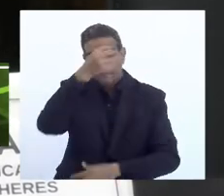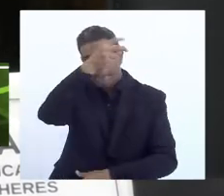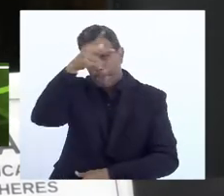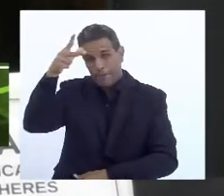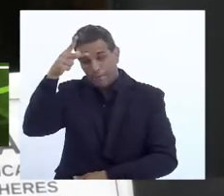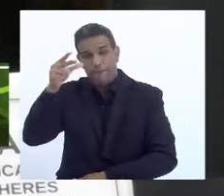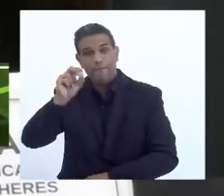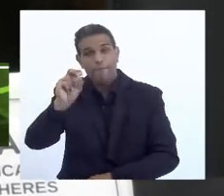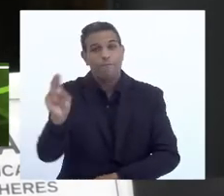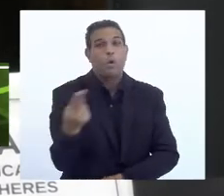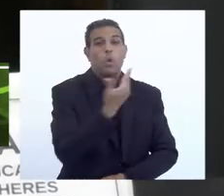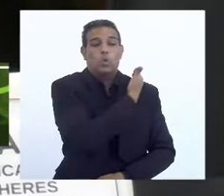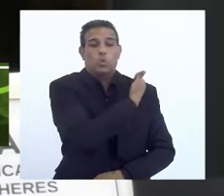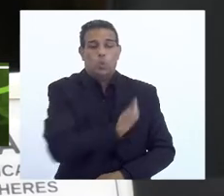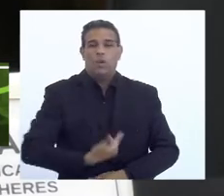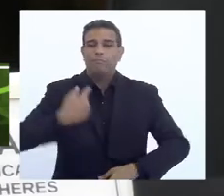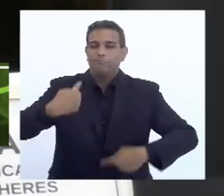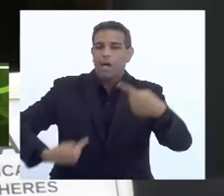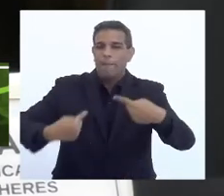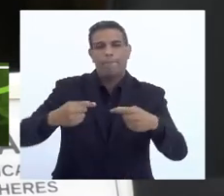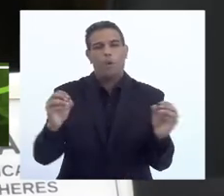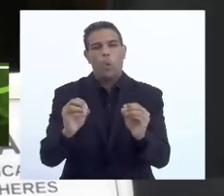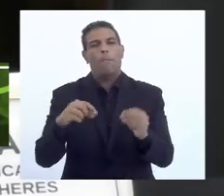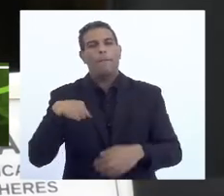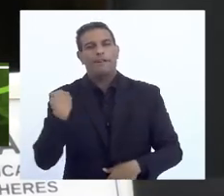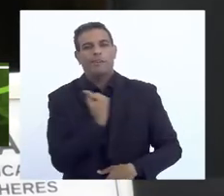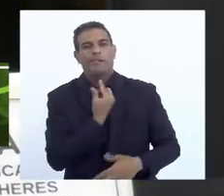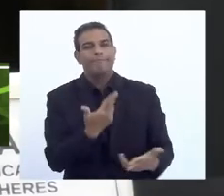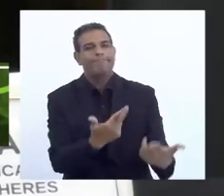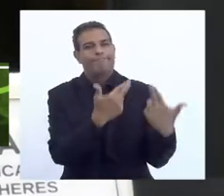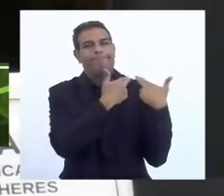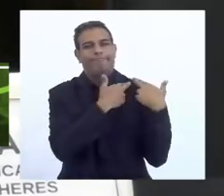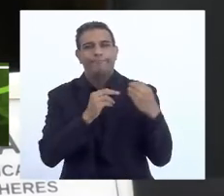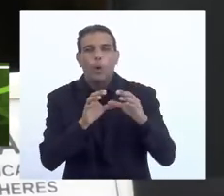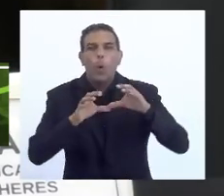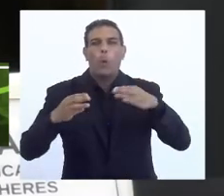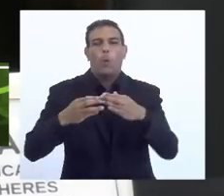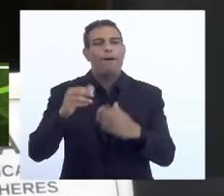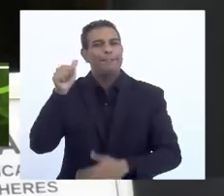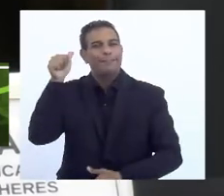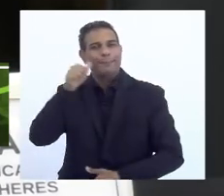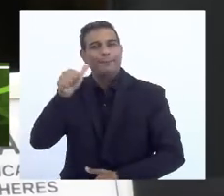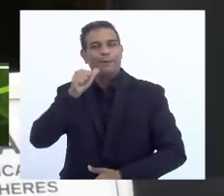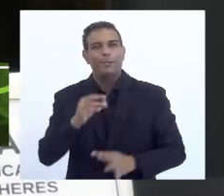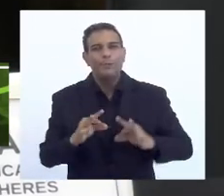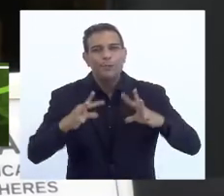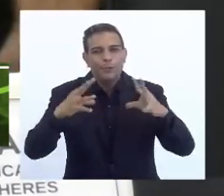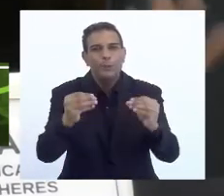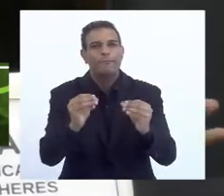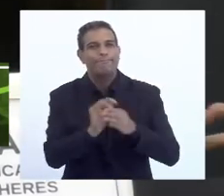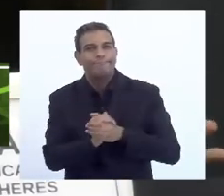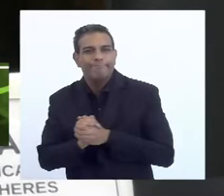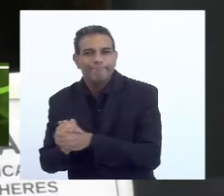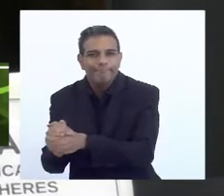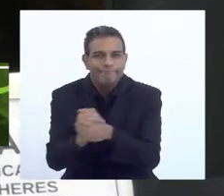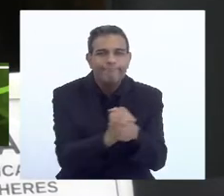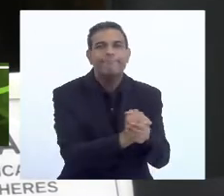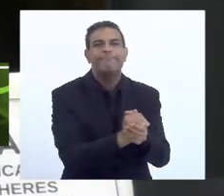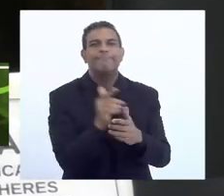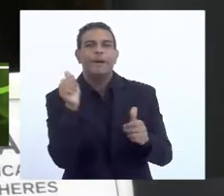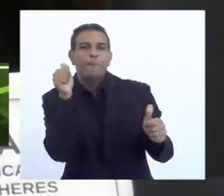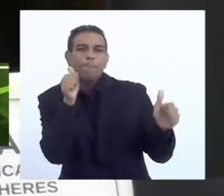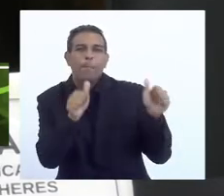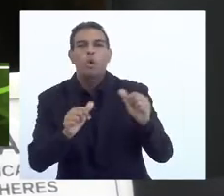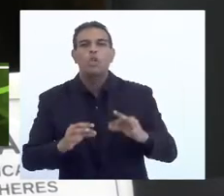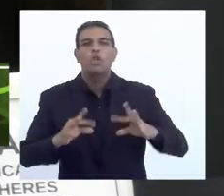ou governos têm debatido, mas que a gente tem essa responsabilidade coletiva de, ao lado de muitas mãos e outras, e muitas mulheres que estão